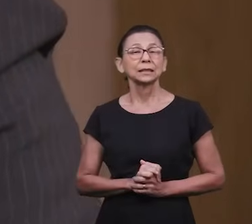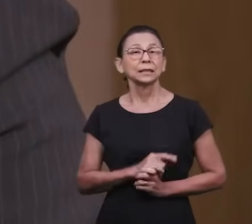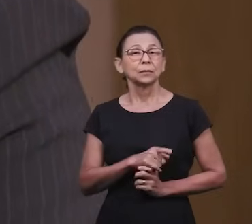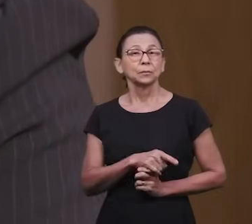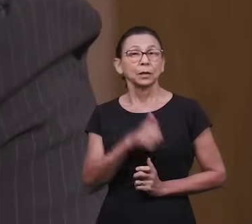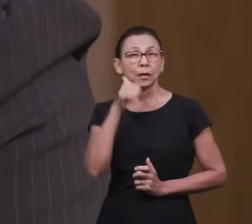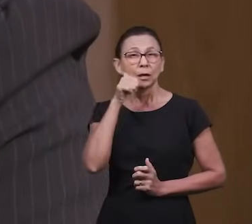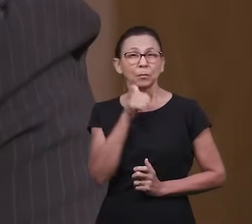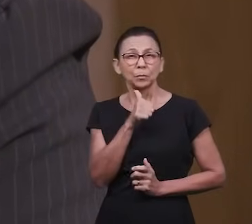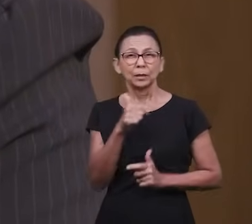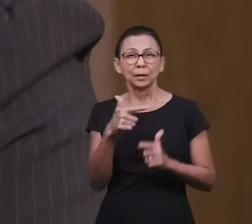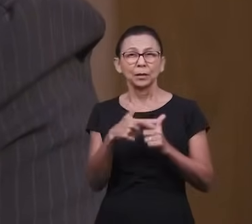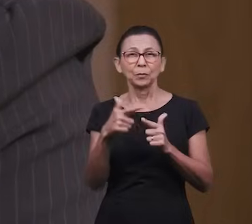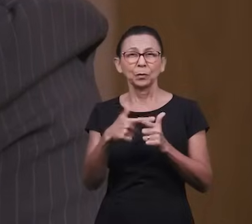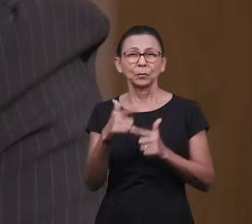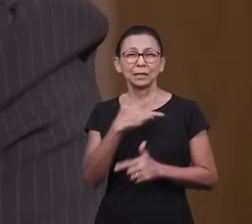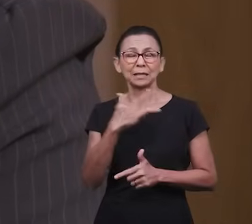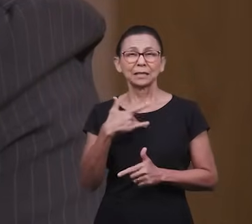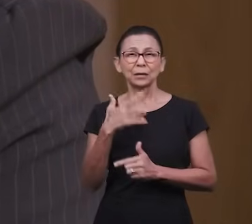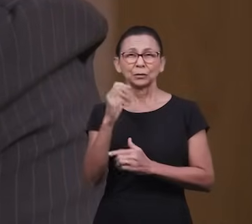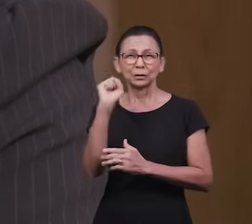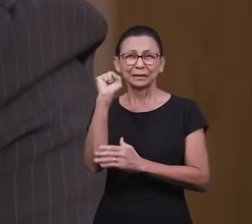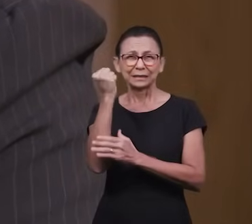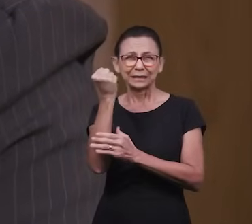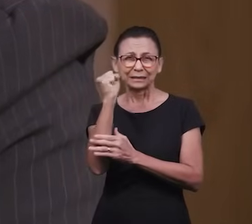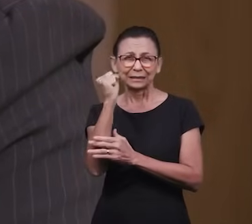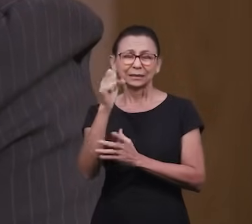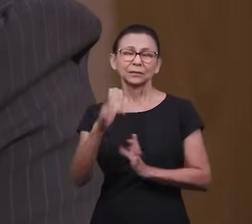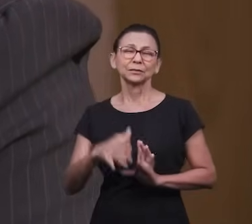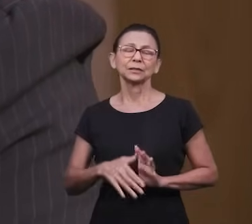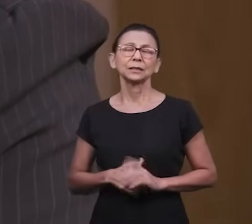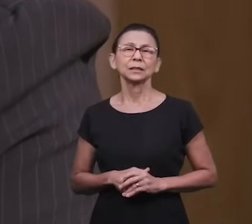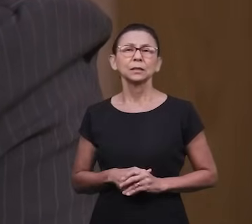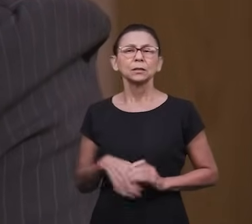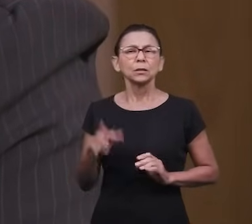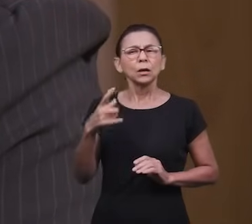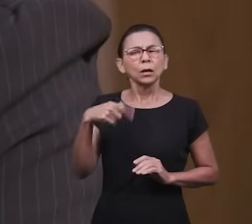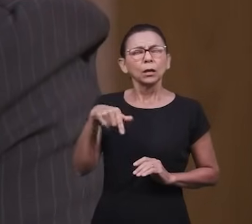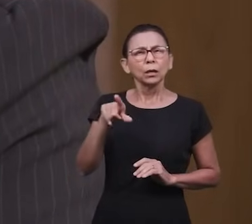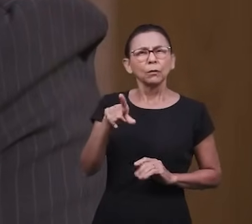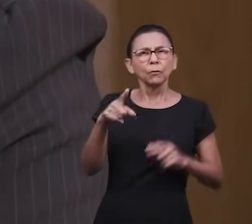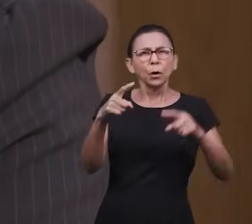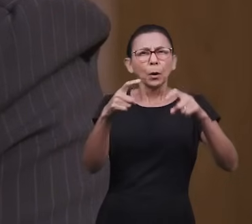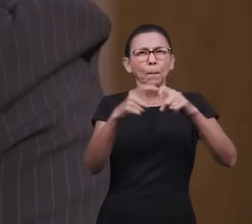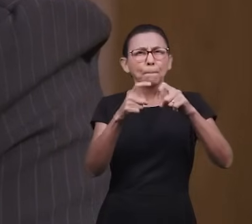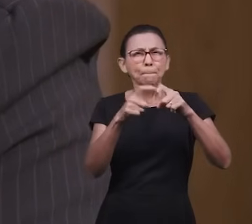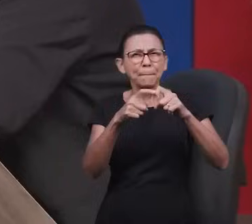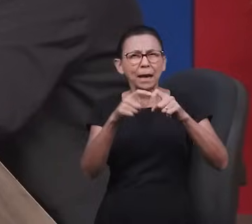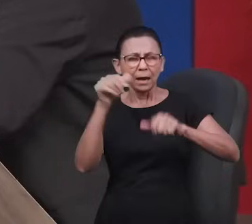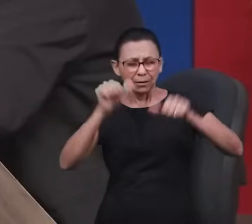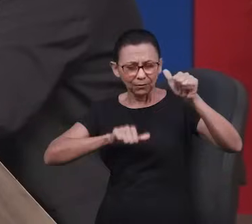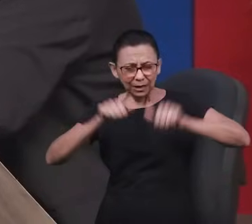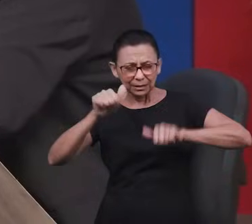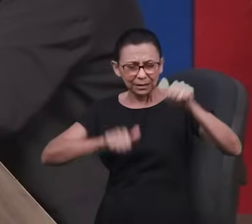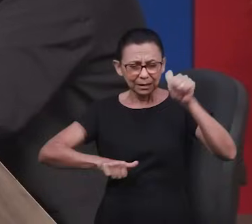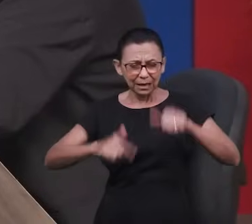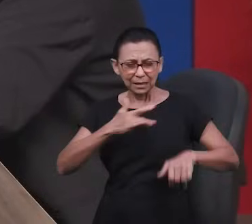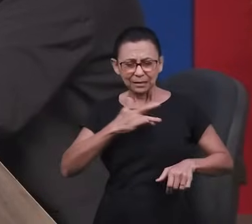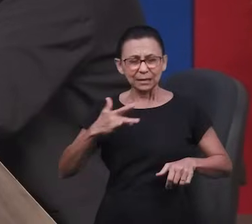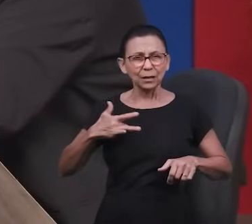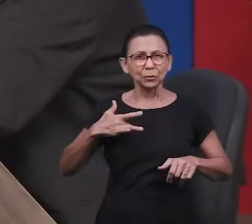saúde e ela teve perícias, né, para poder conseguir aí